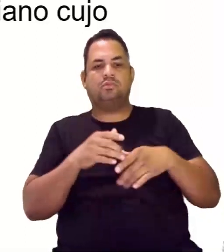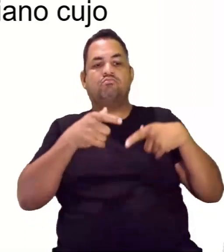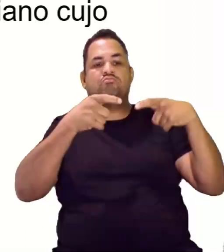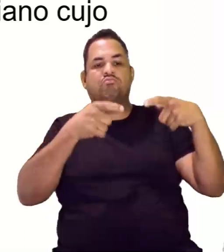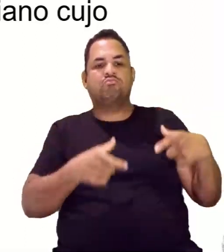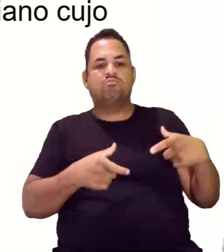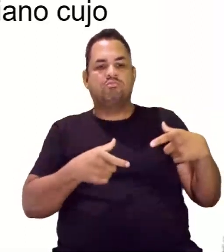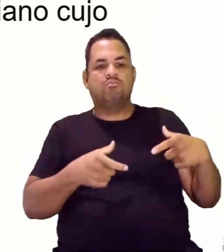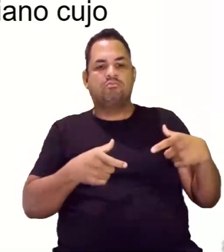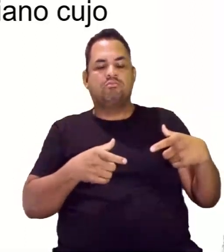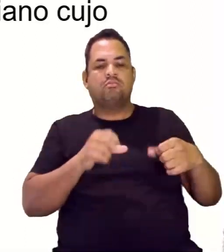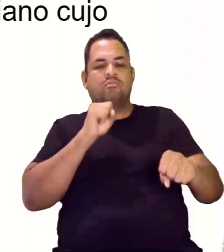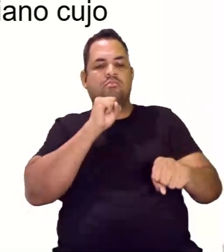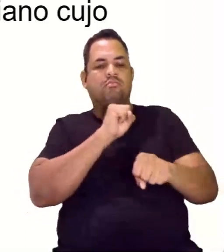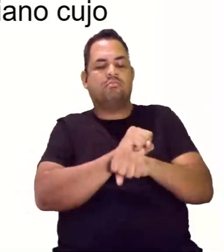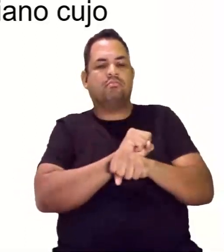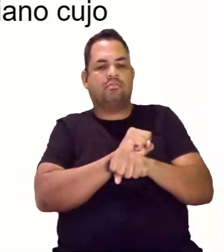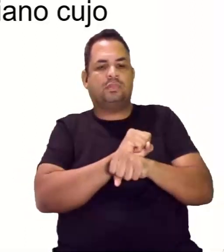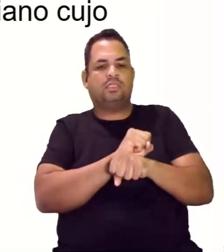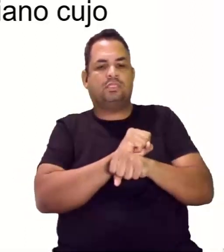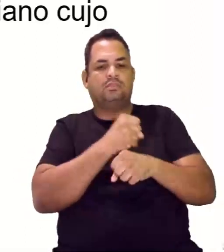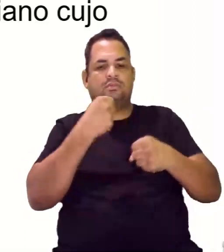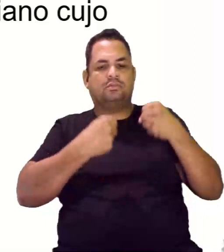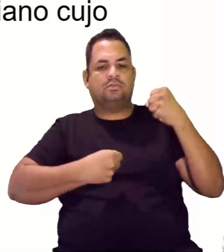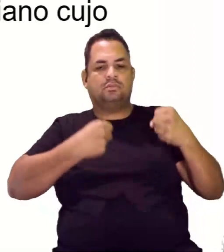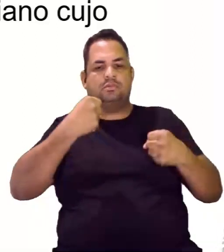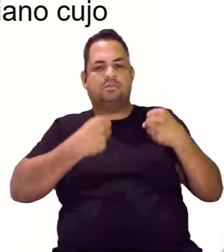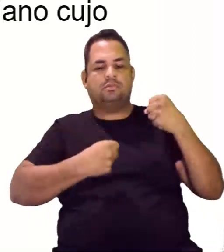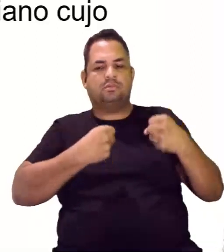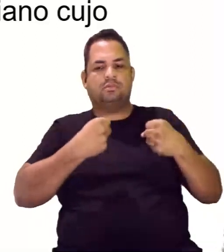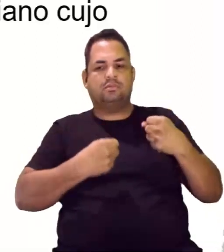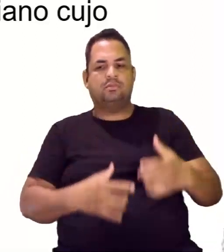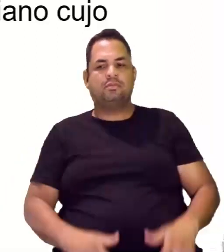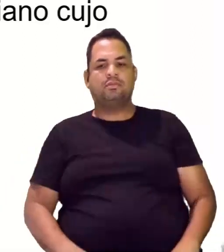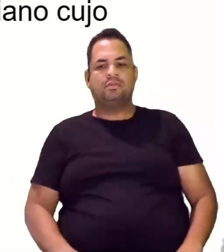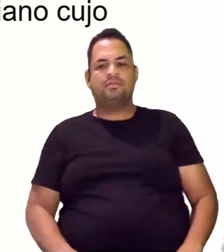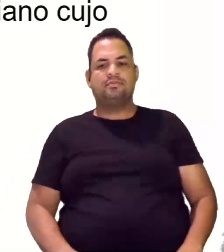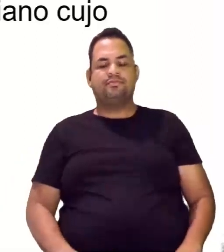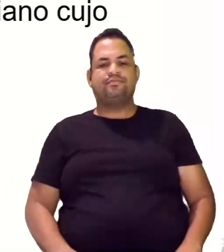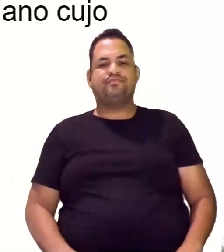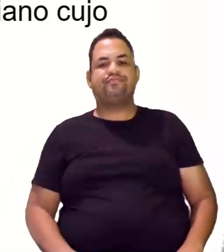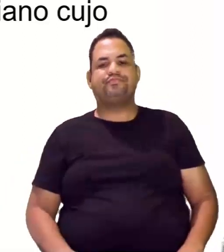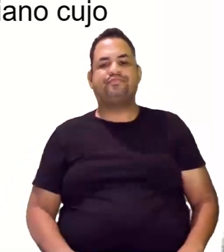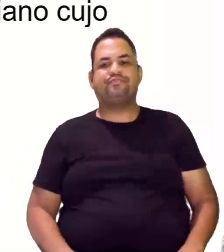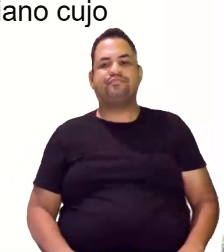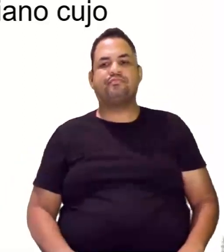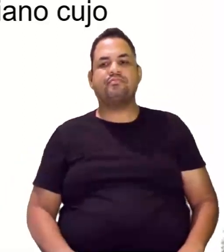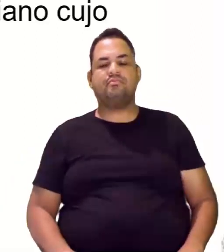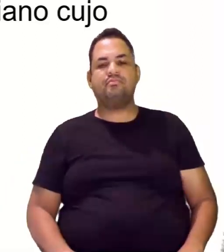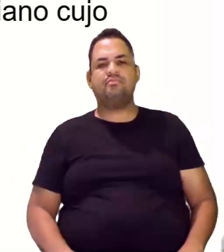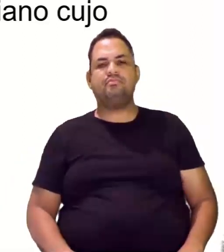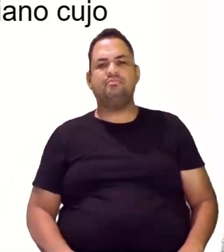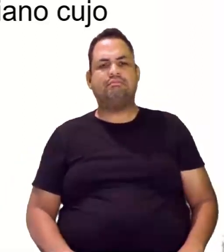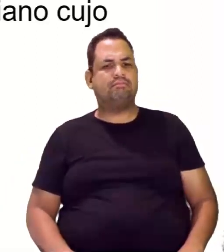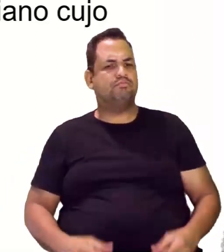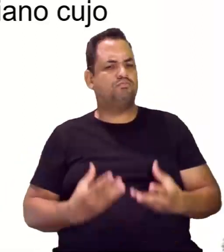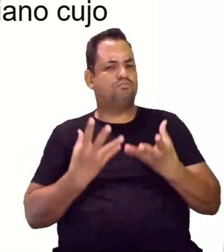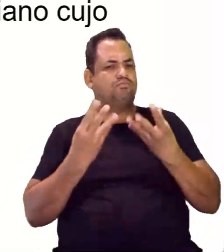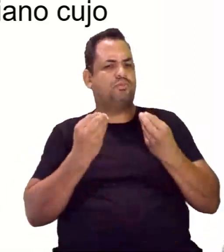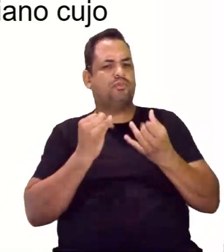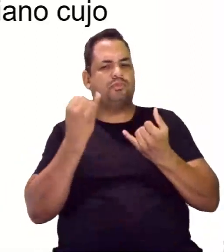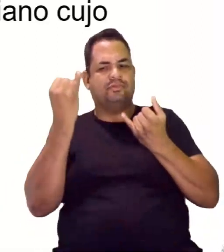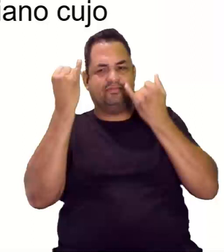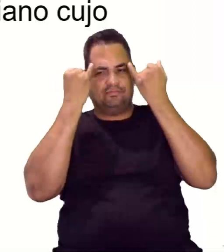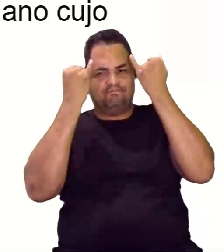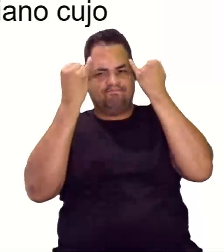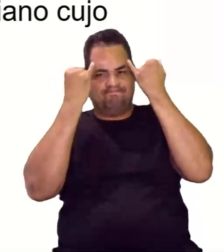o local onde se encontra estacionado o veículo. Nossa, algumas Muita informações